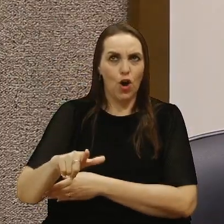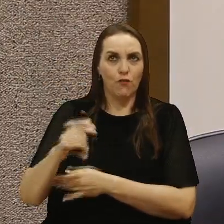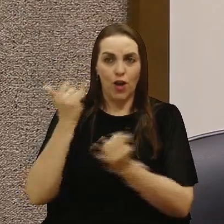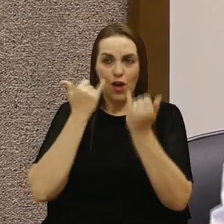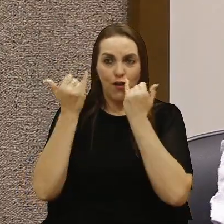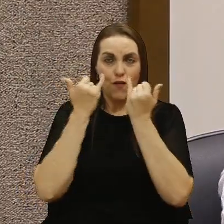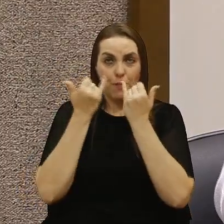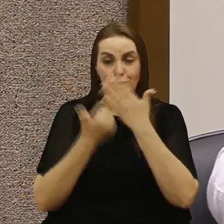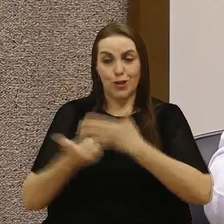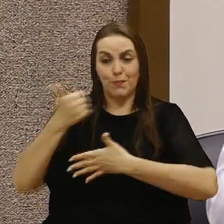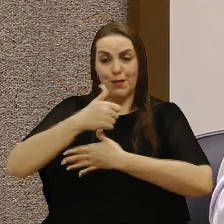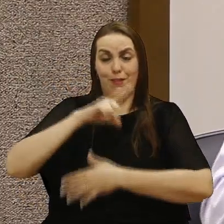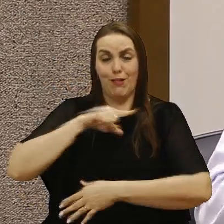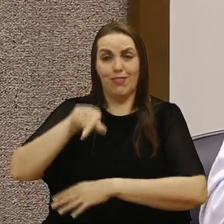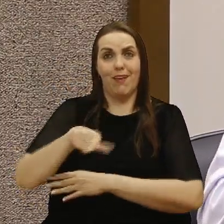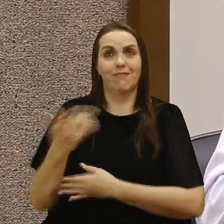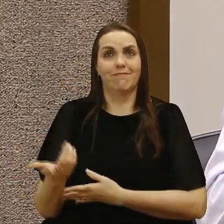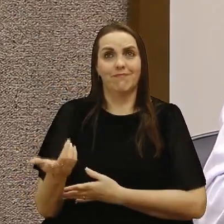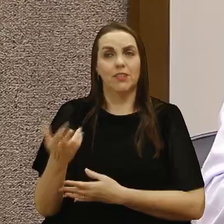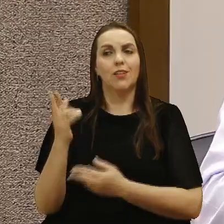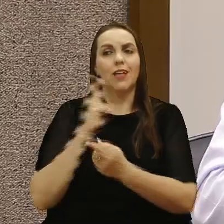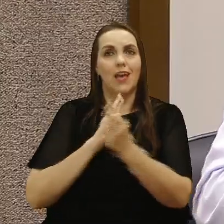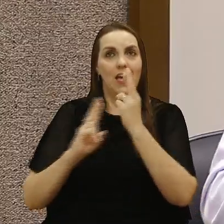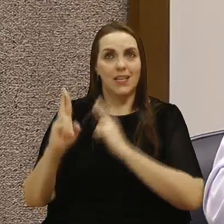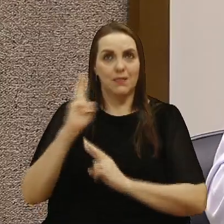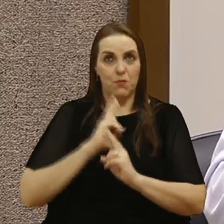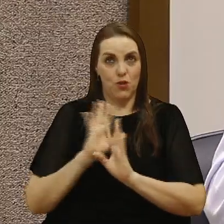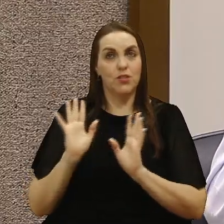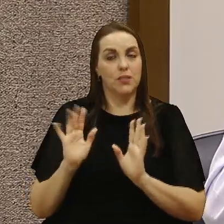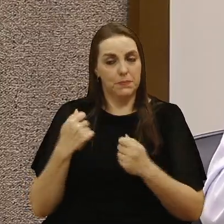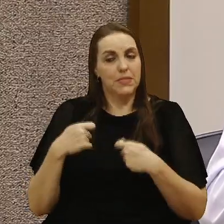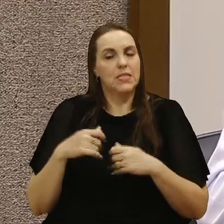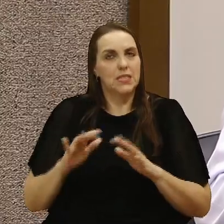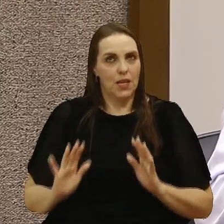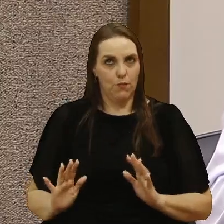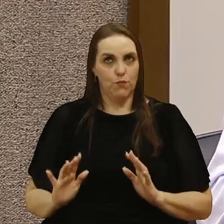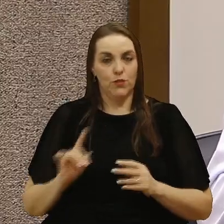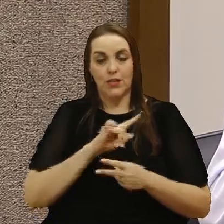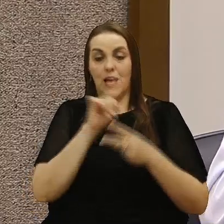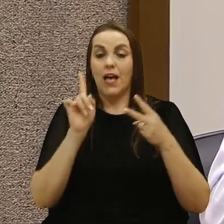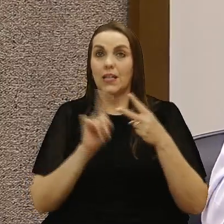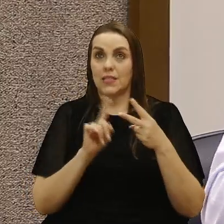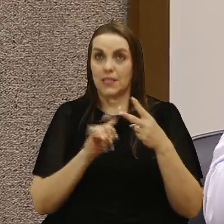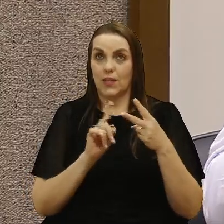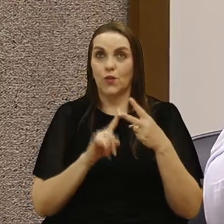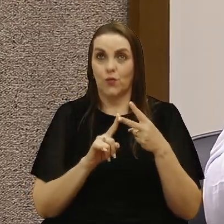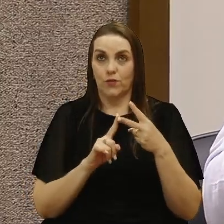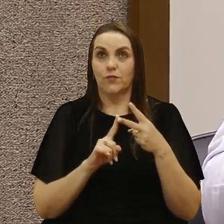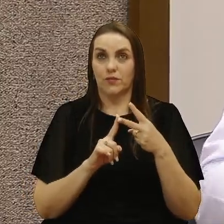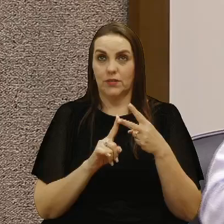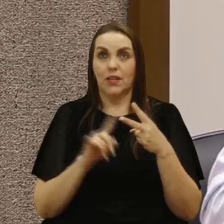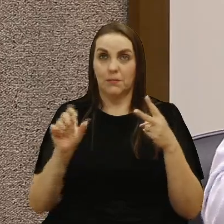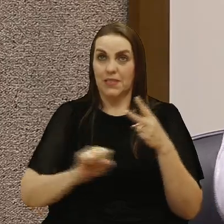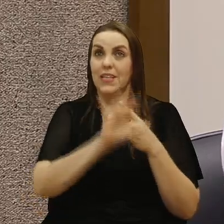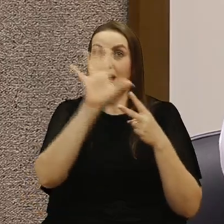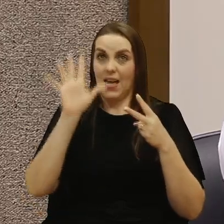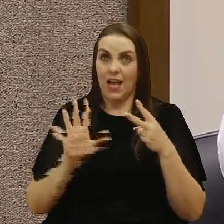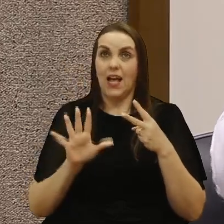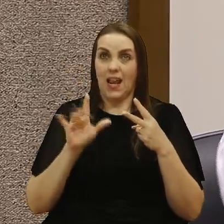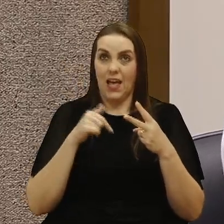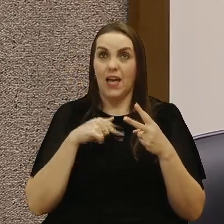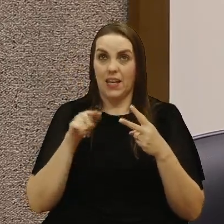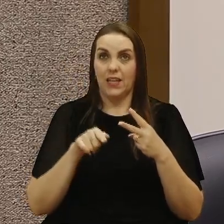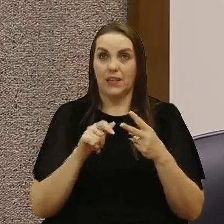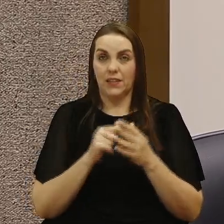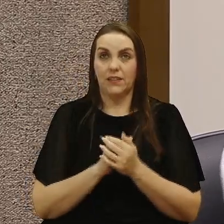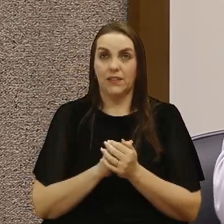que tem? Nós temos que ter essas respostas. A segunda questão, vereador Zé D'Ambrosio, que precisa ficar clara, é que os dados que eu